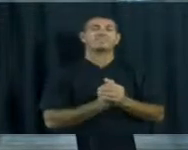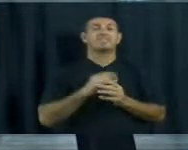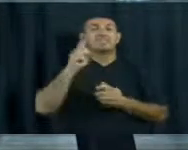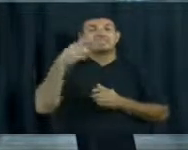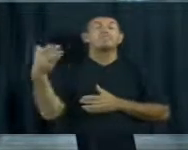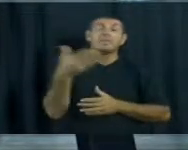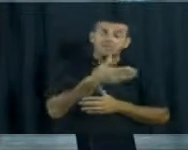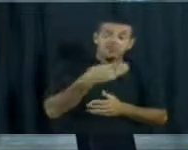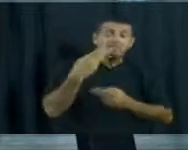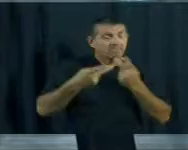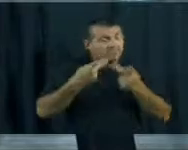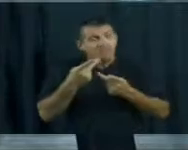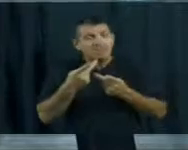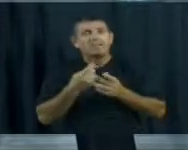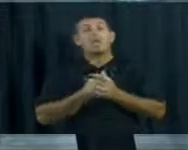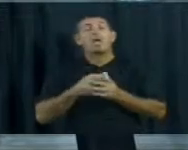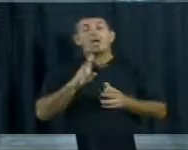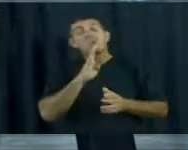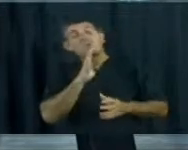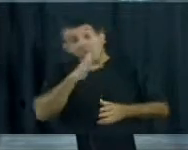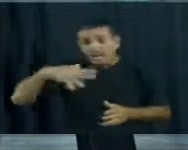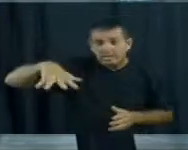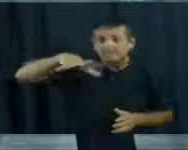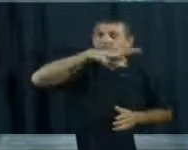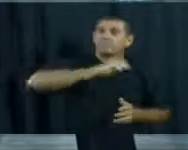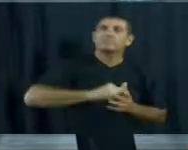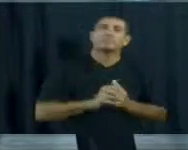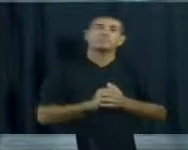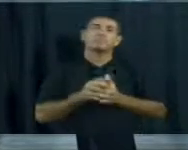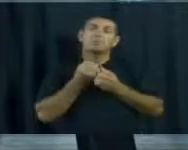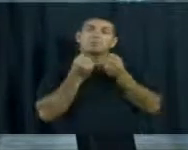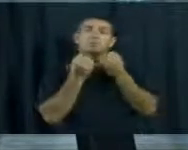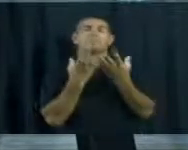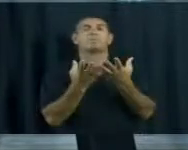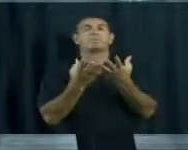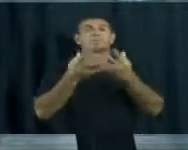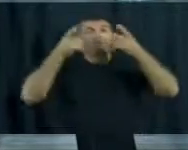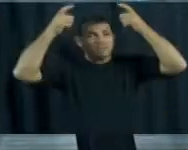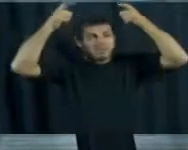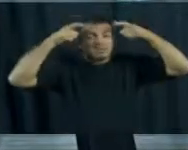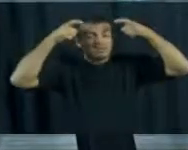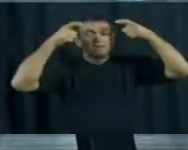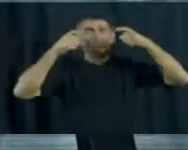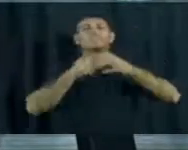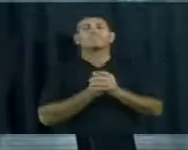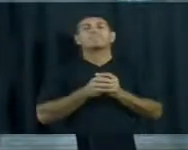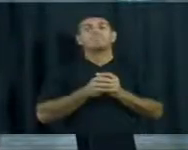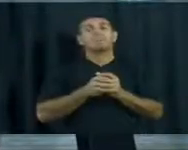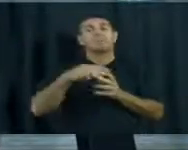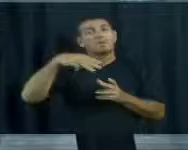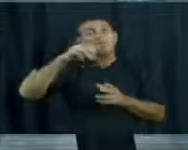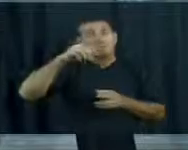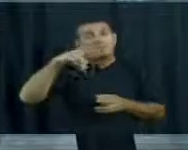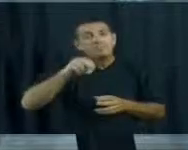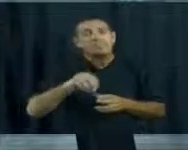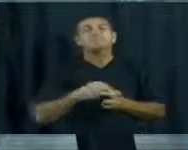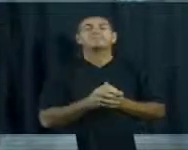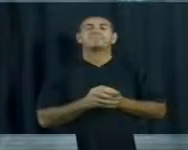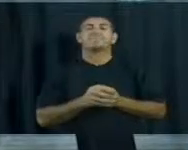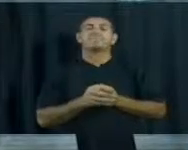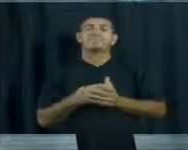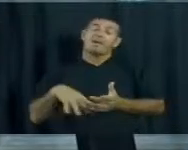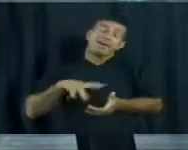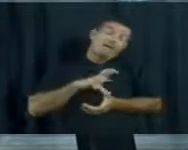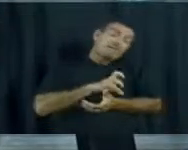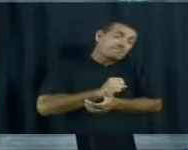ele vai estar aqui para todo mundo conhecer nosso rei, que é um privilégio para Cabo Frio ter um rei Momo com deficiência e eu estou apaixonada por ele.